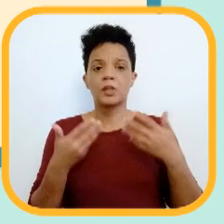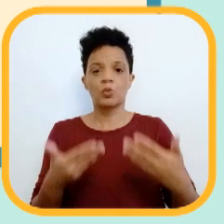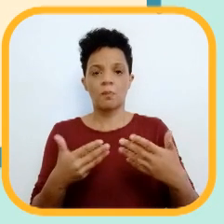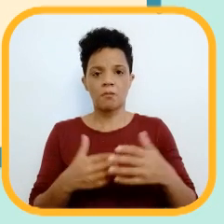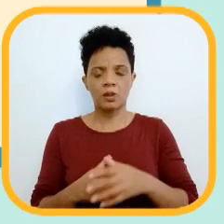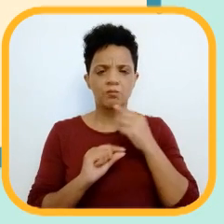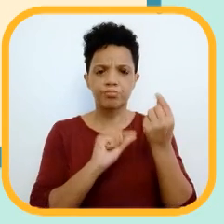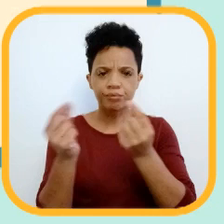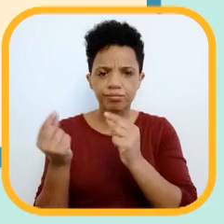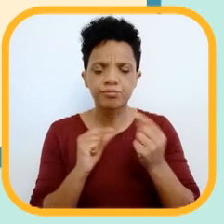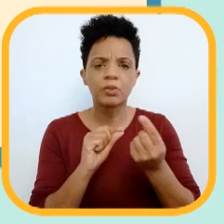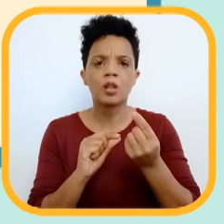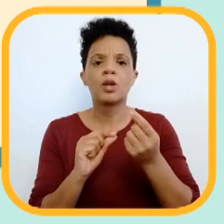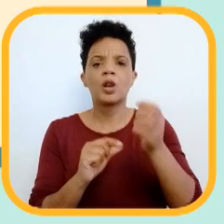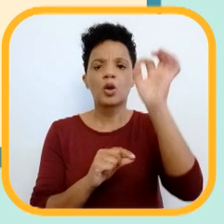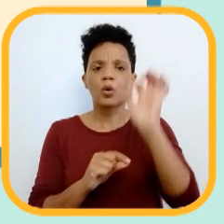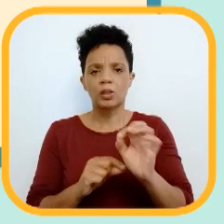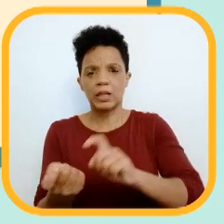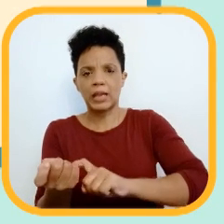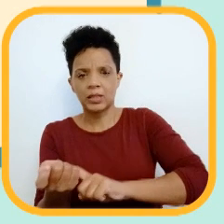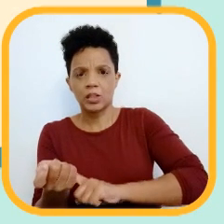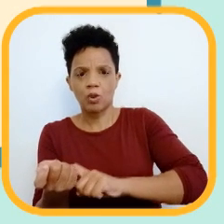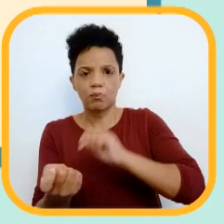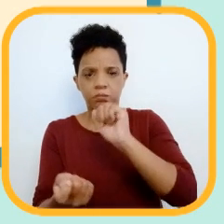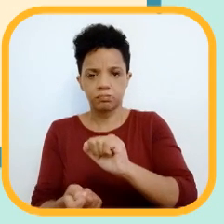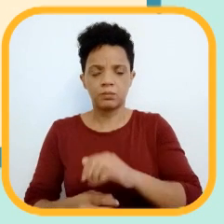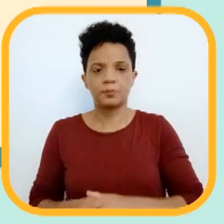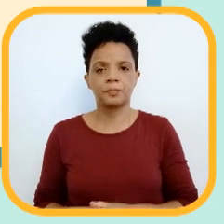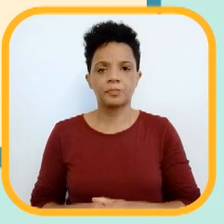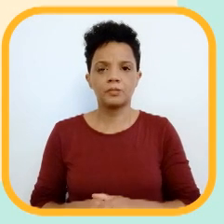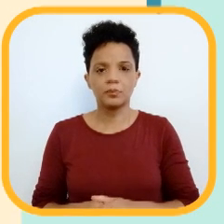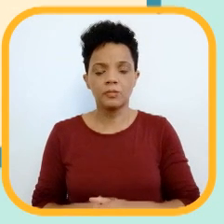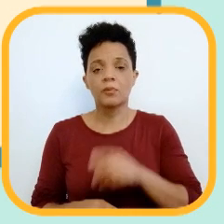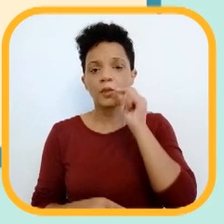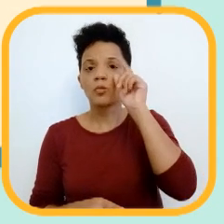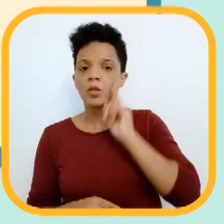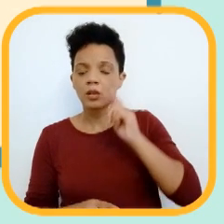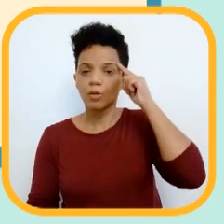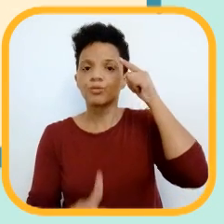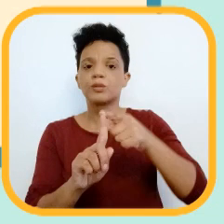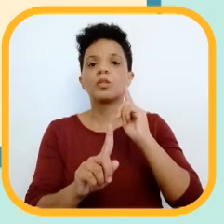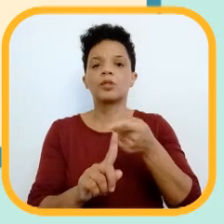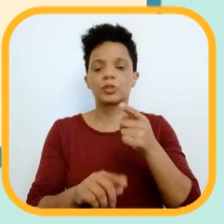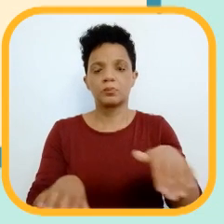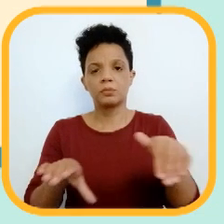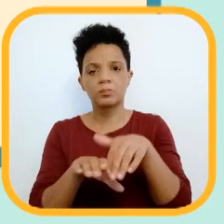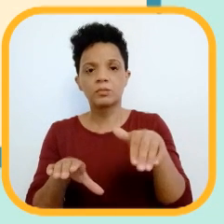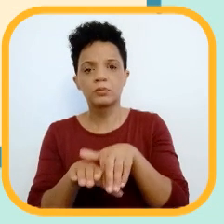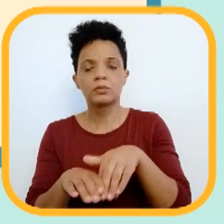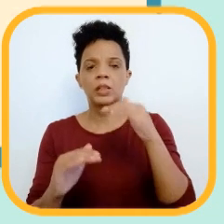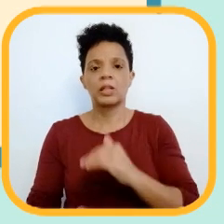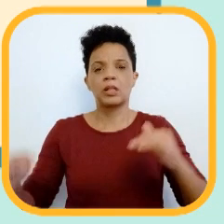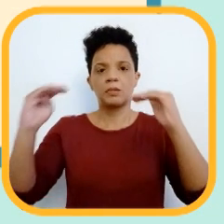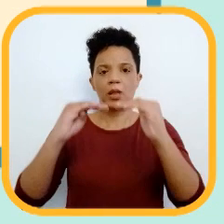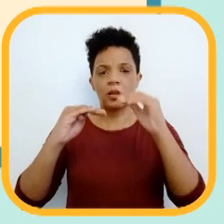superior. Atualmente, discutem-se as cotas étnico-raciais. As cotas de género procuram reforçar